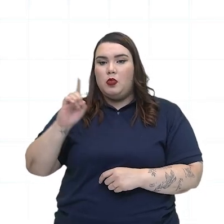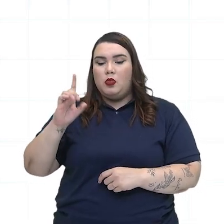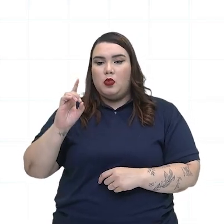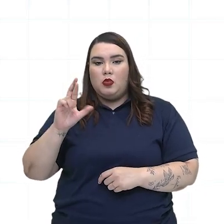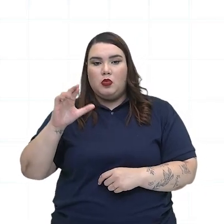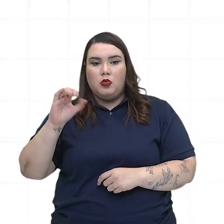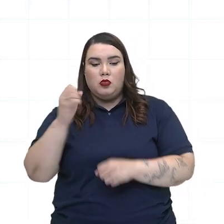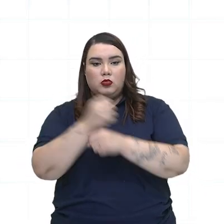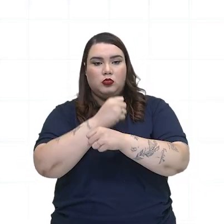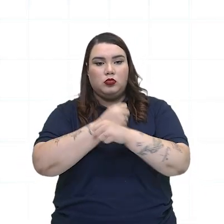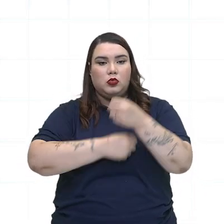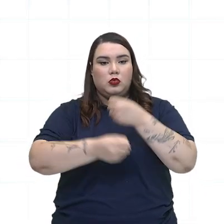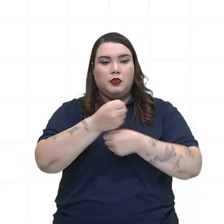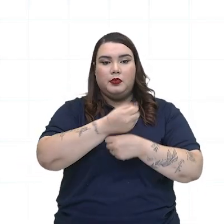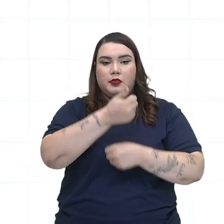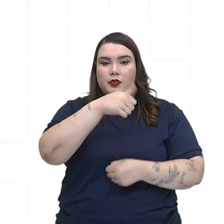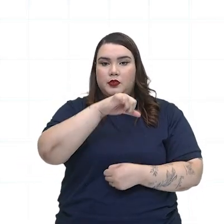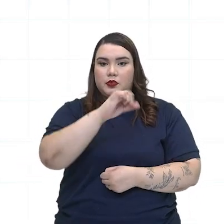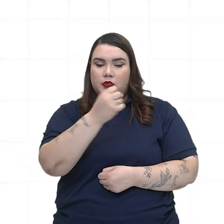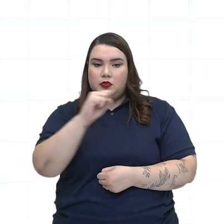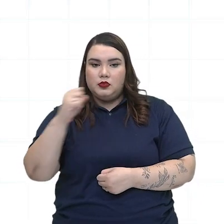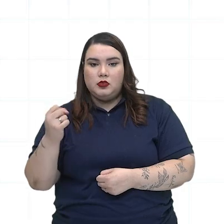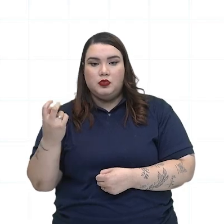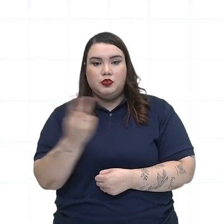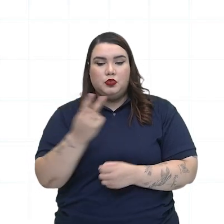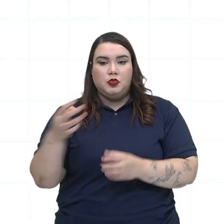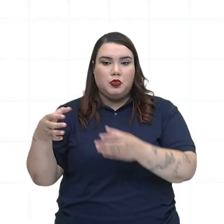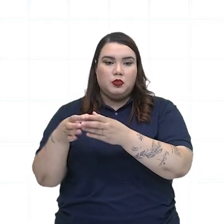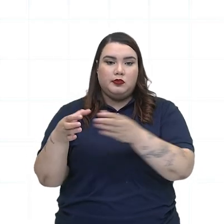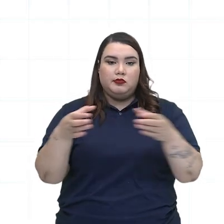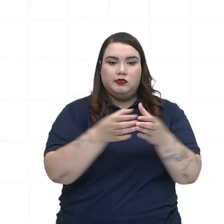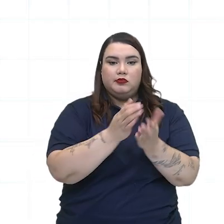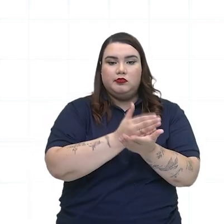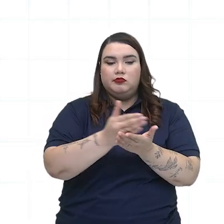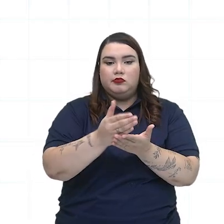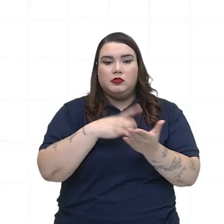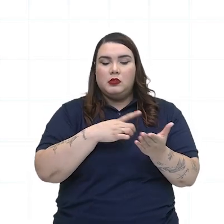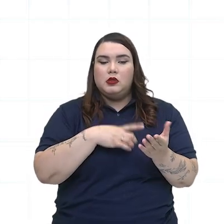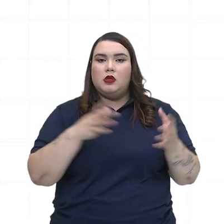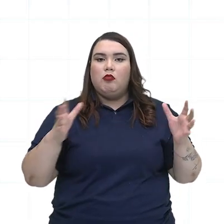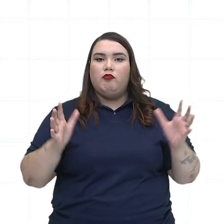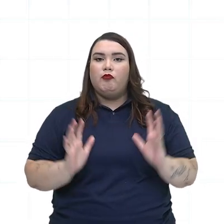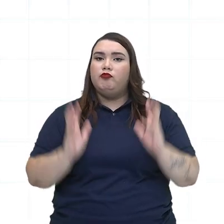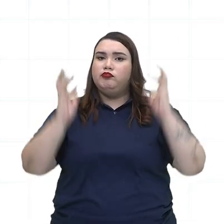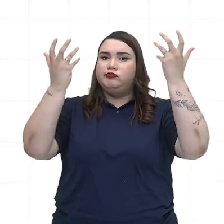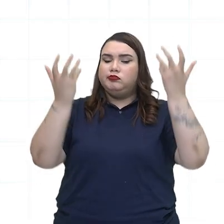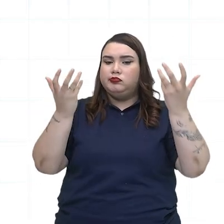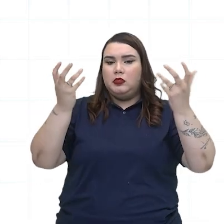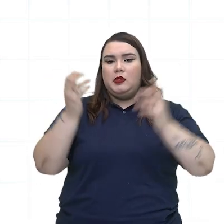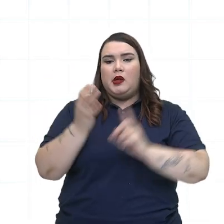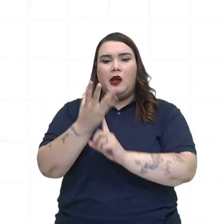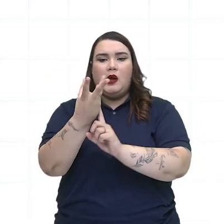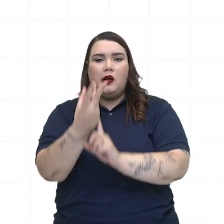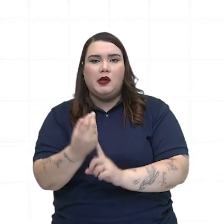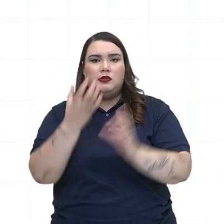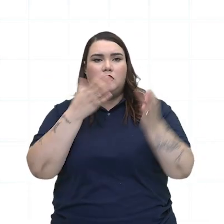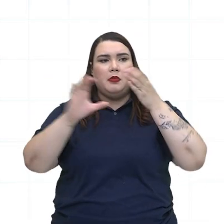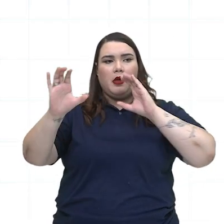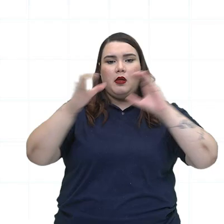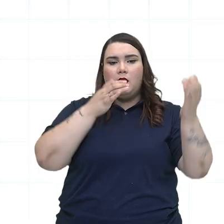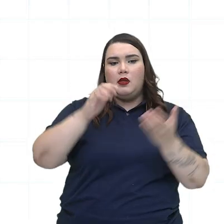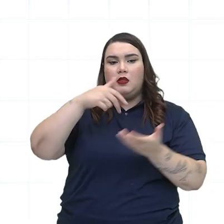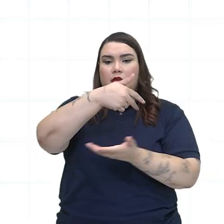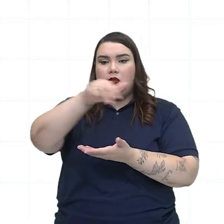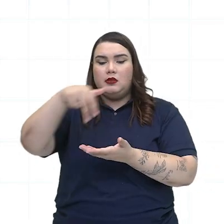1988 e foi aí que os 2 grupos passaram a se apresentar com artistas, cantores, dançarinos e